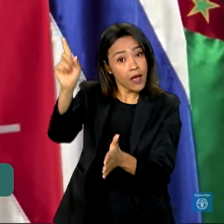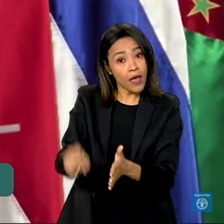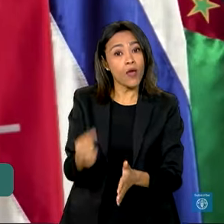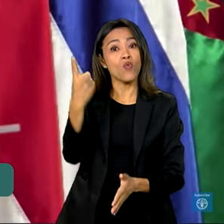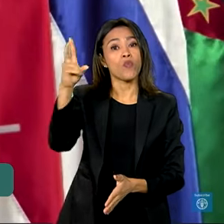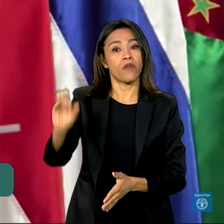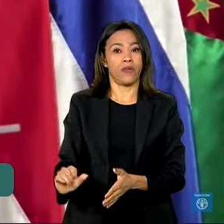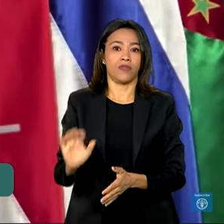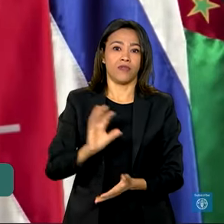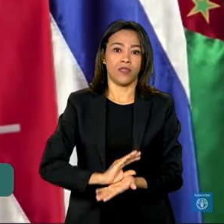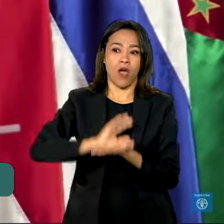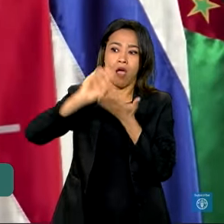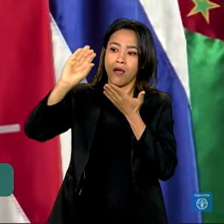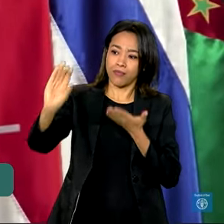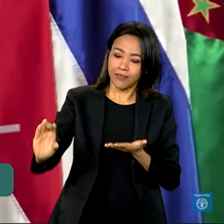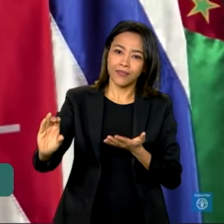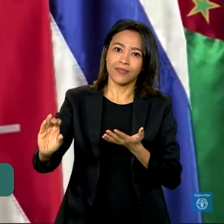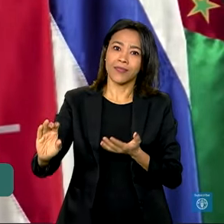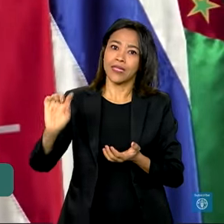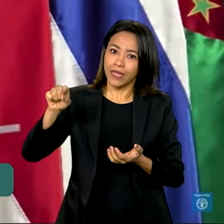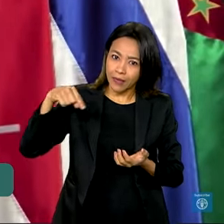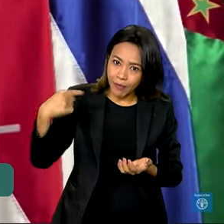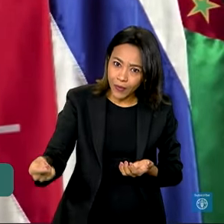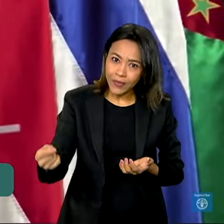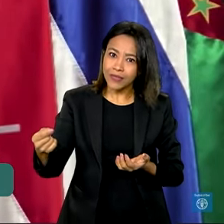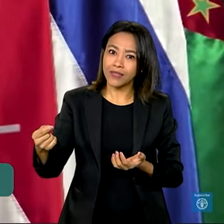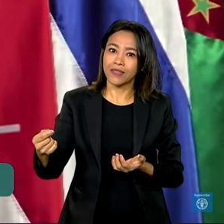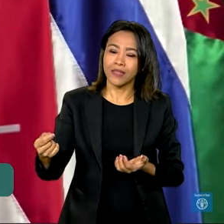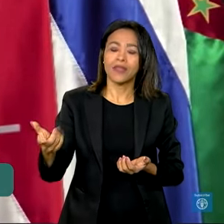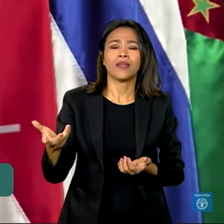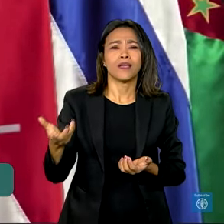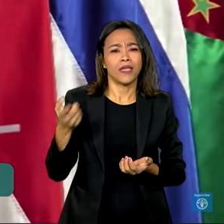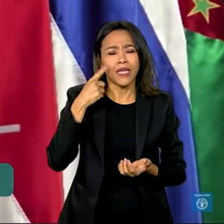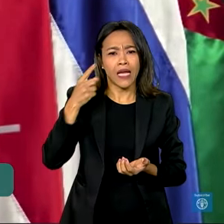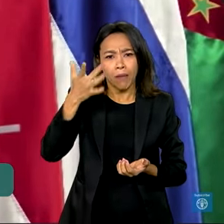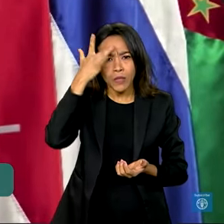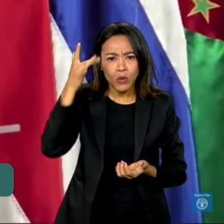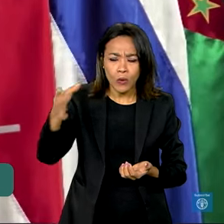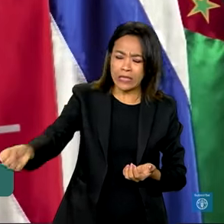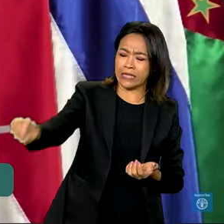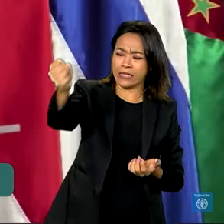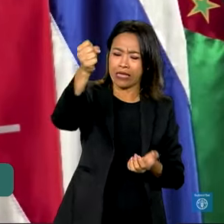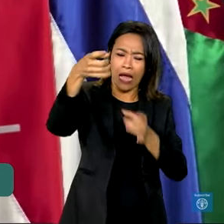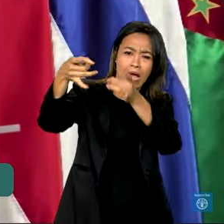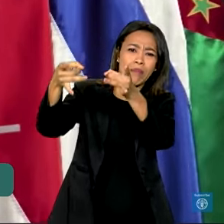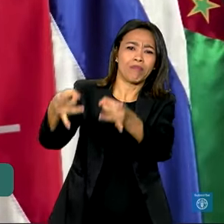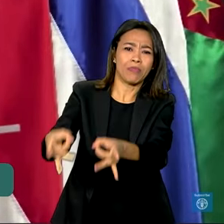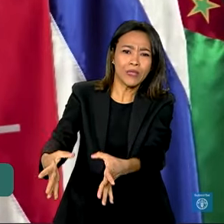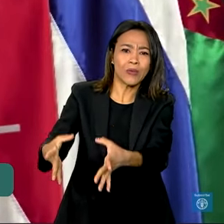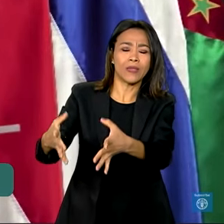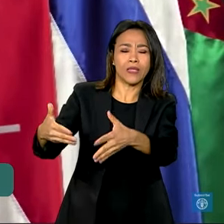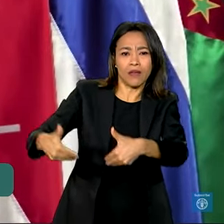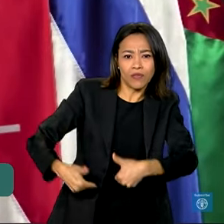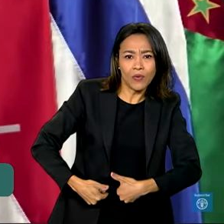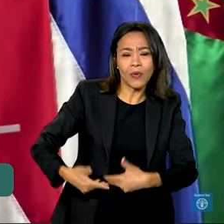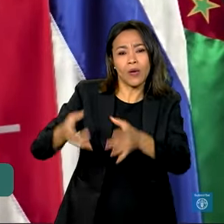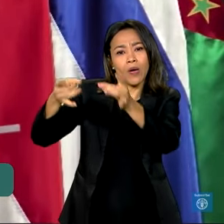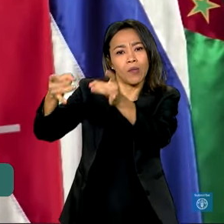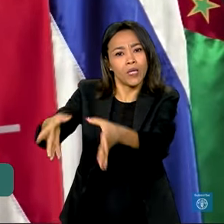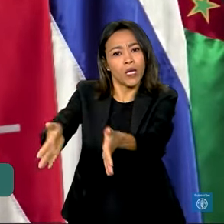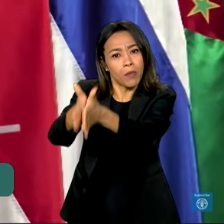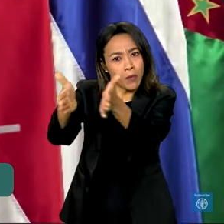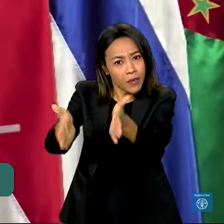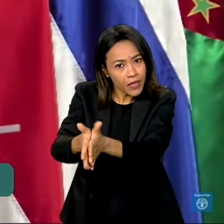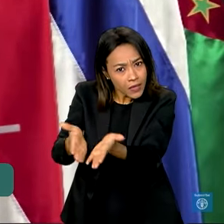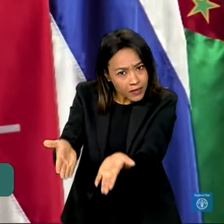só. Depois que você investe e tira alguém da fome e da pobreza,